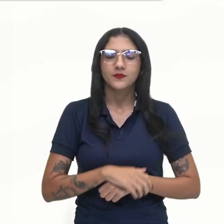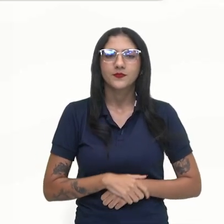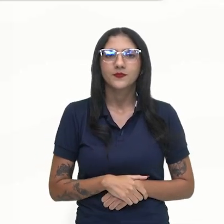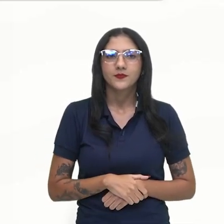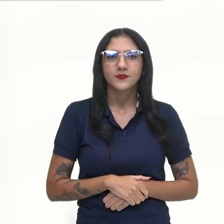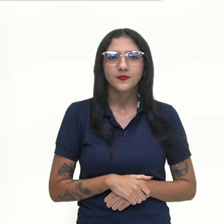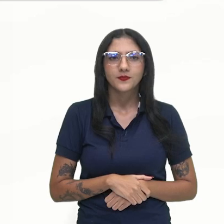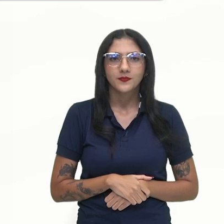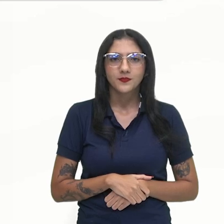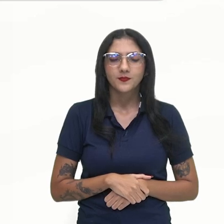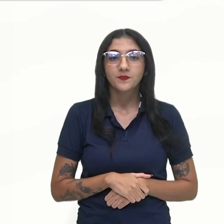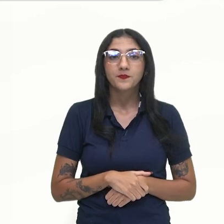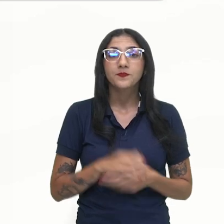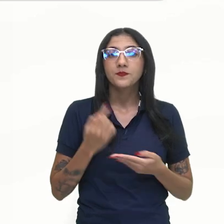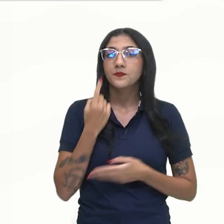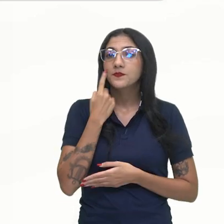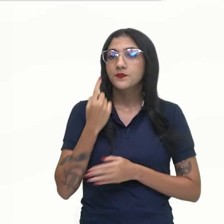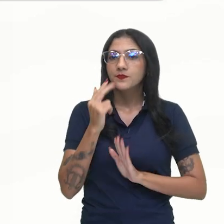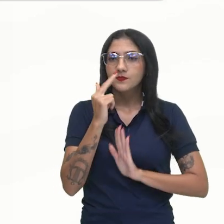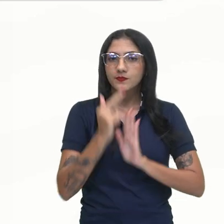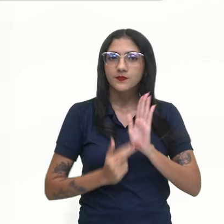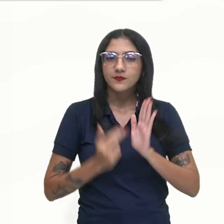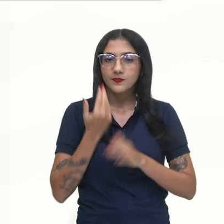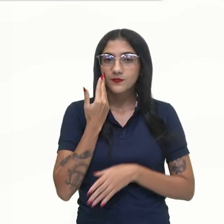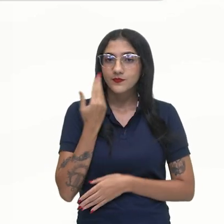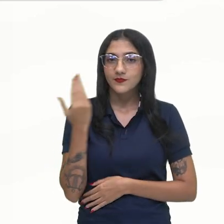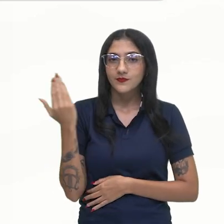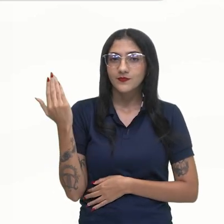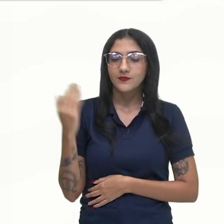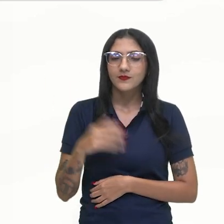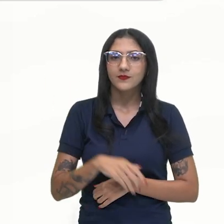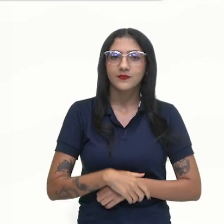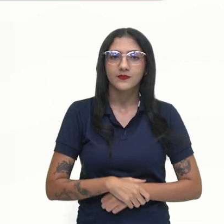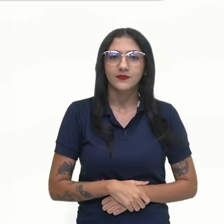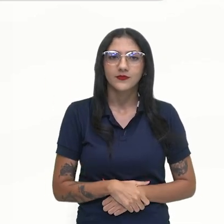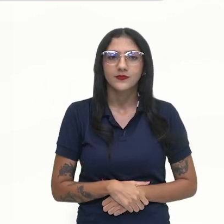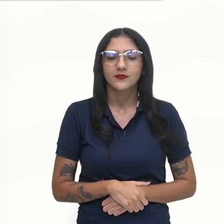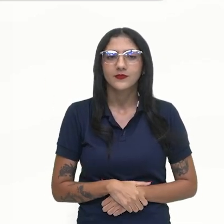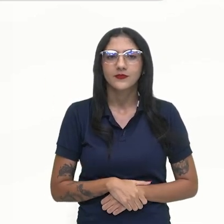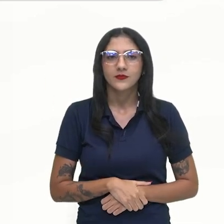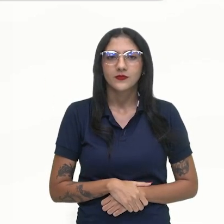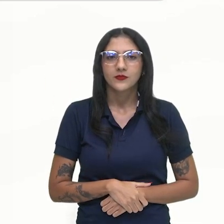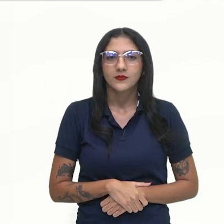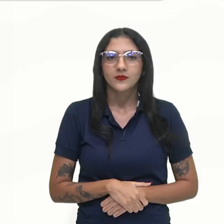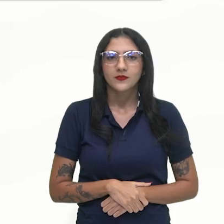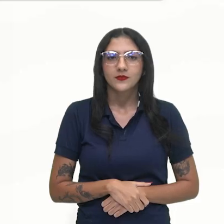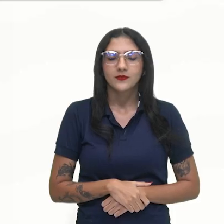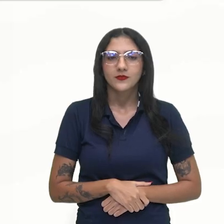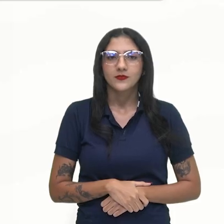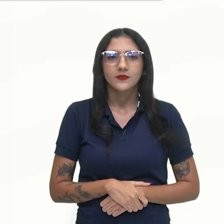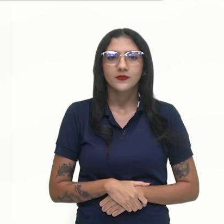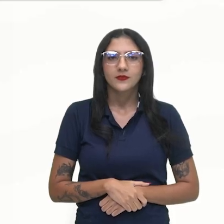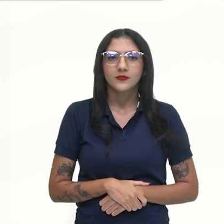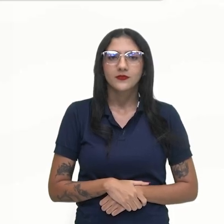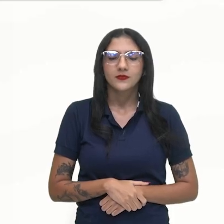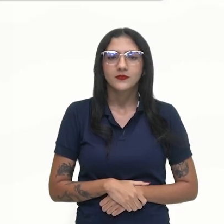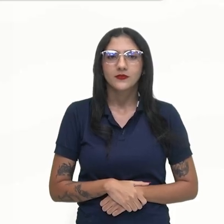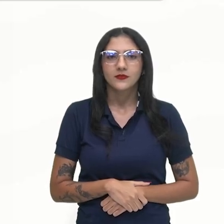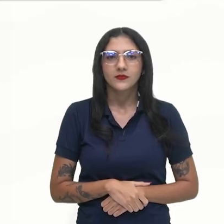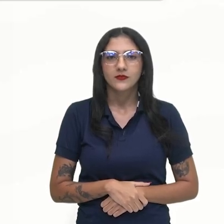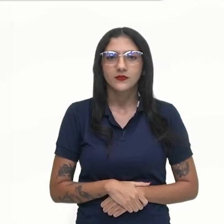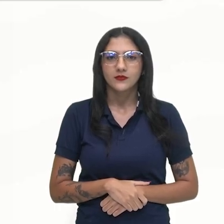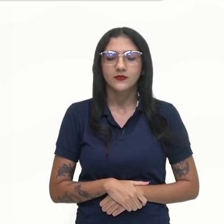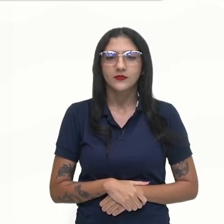tucumã. Tapioca is the starch extracted from cassava, usually prepared in